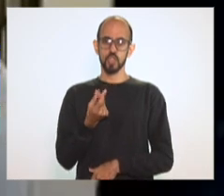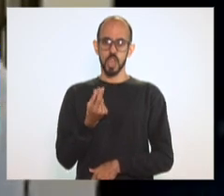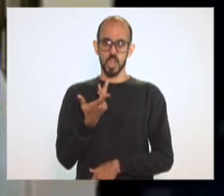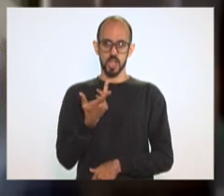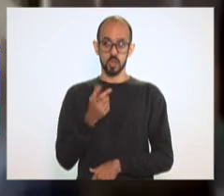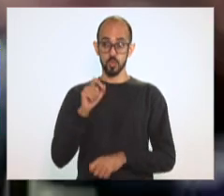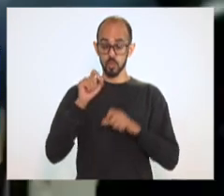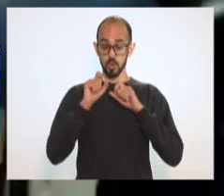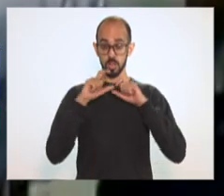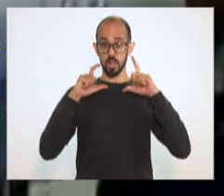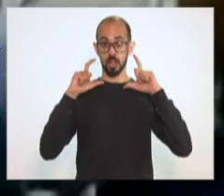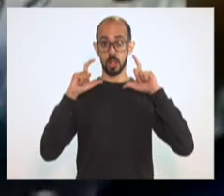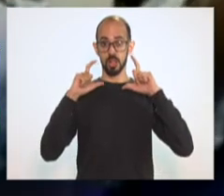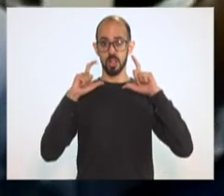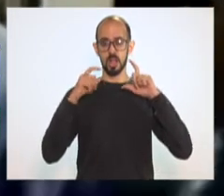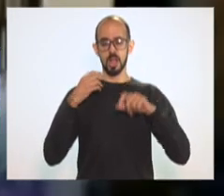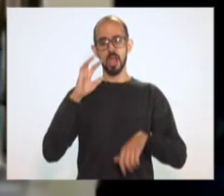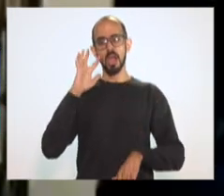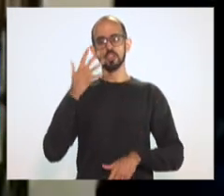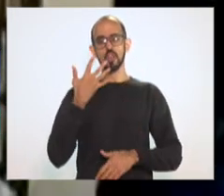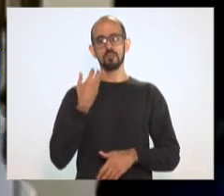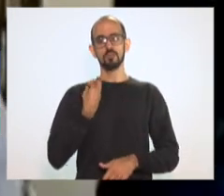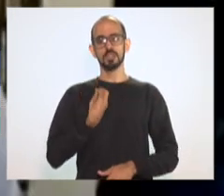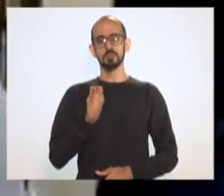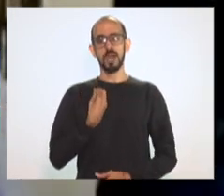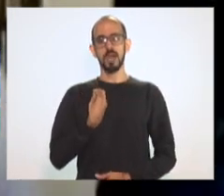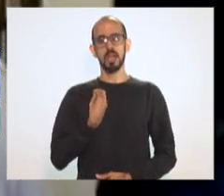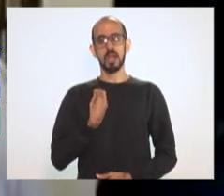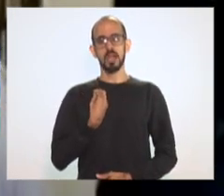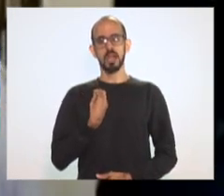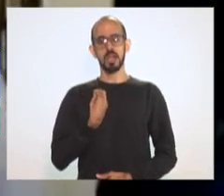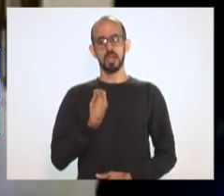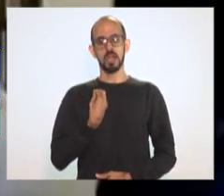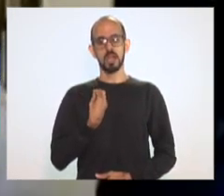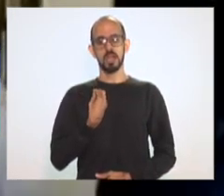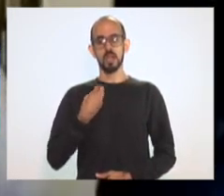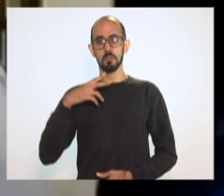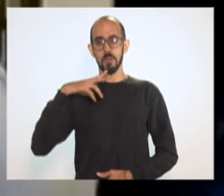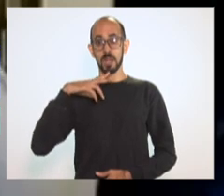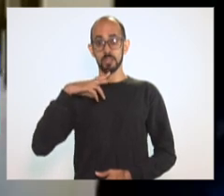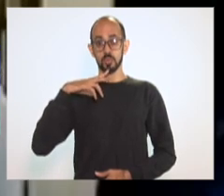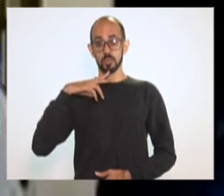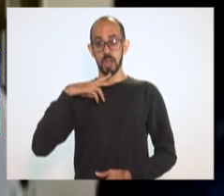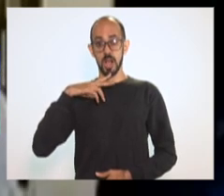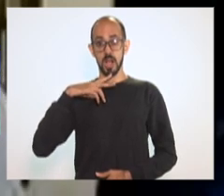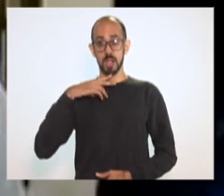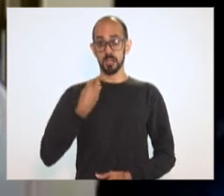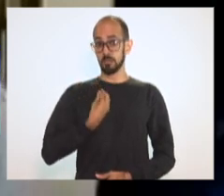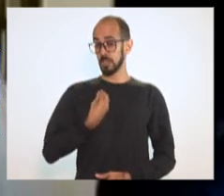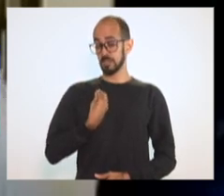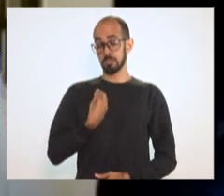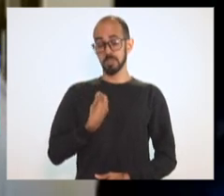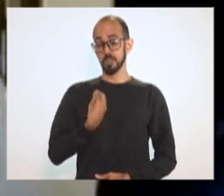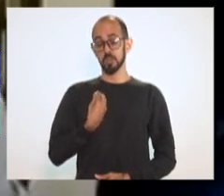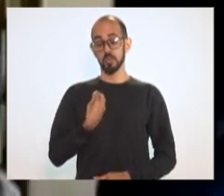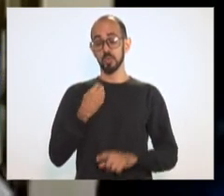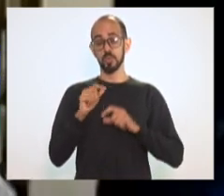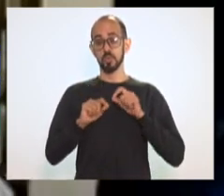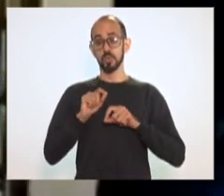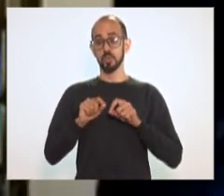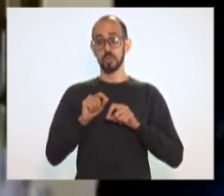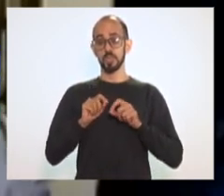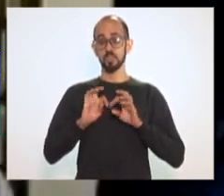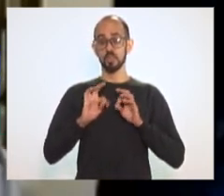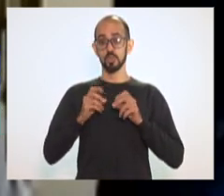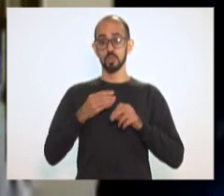bem grande ele resolve participar então o privado está participando daquilo que